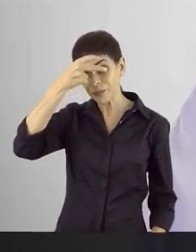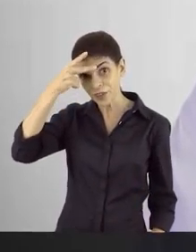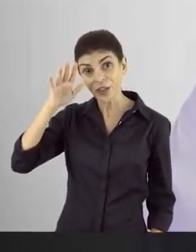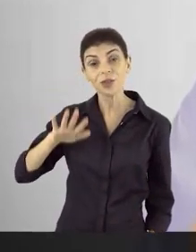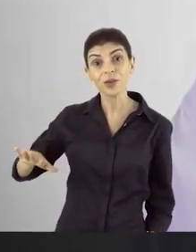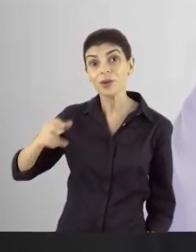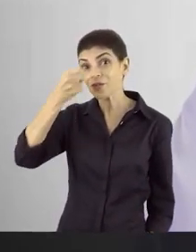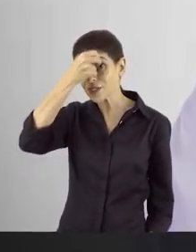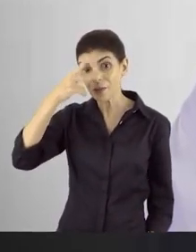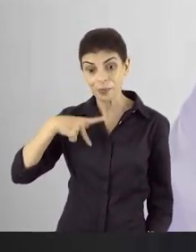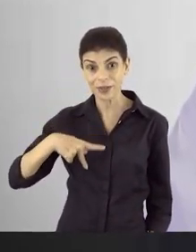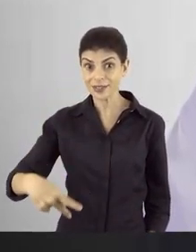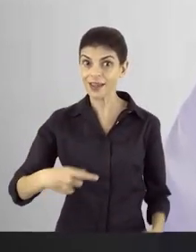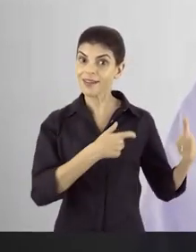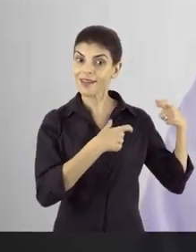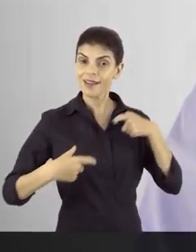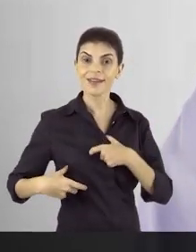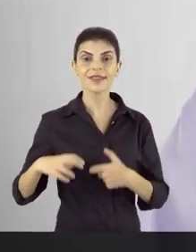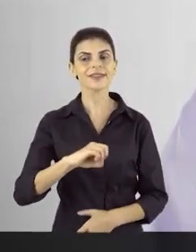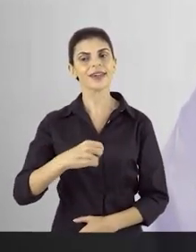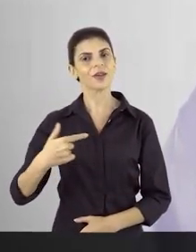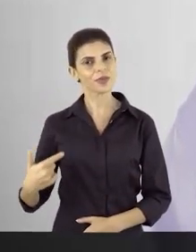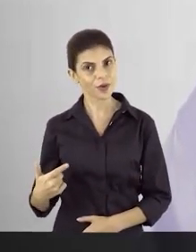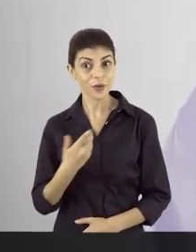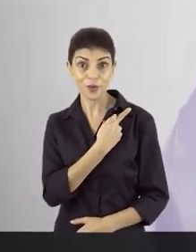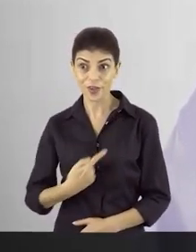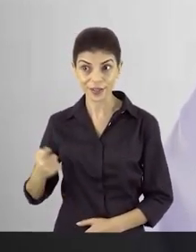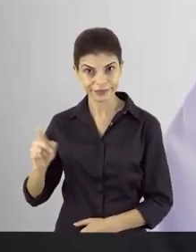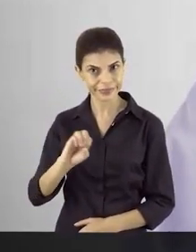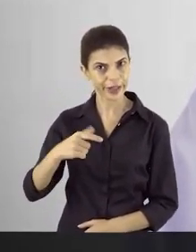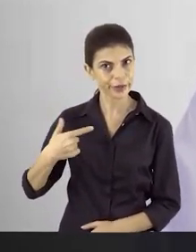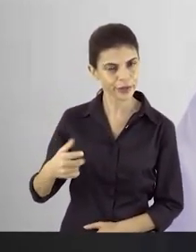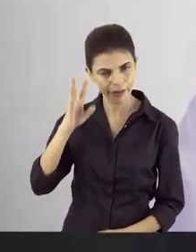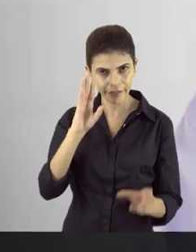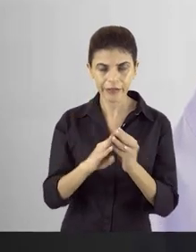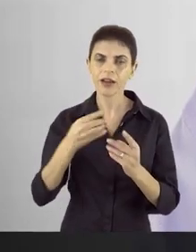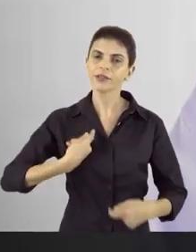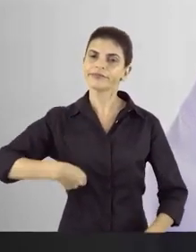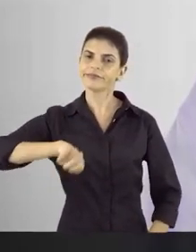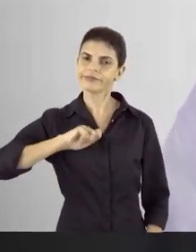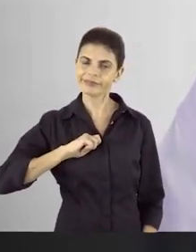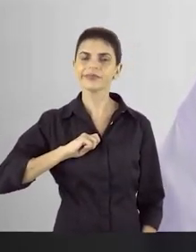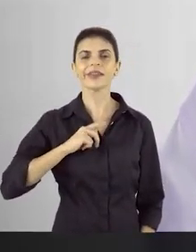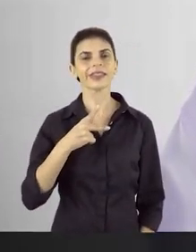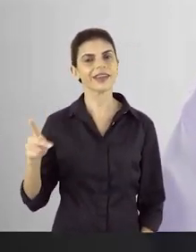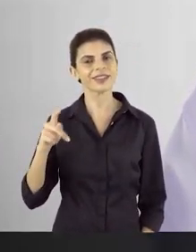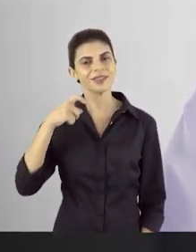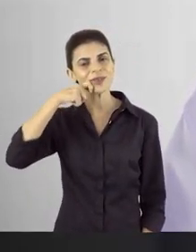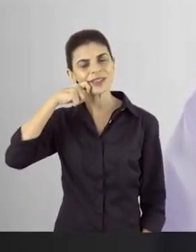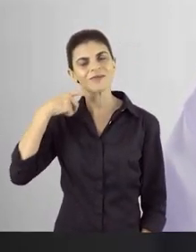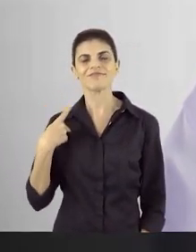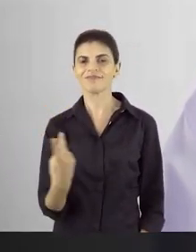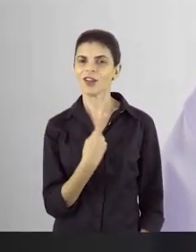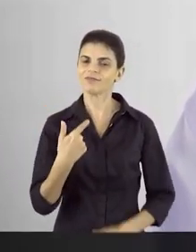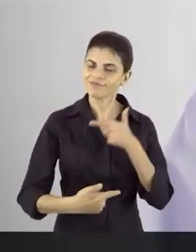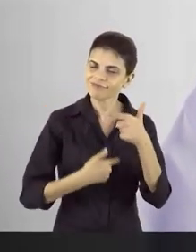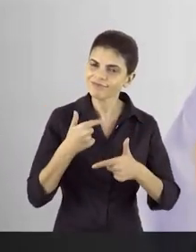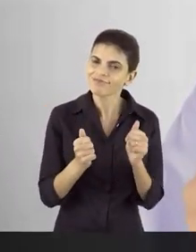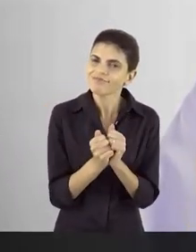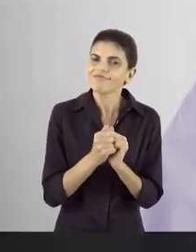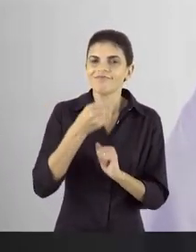atual governador também era o 02. Eu sou o delegado Fernando Veloso, vice do Luiz Lima, e nós vamos governar o Rio de Janeiro